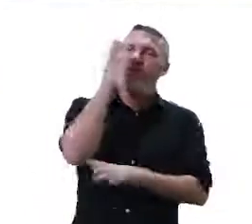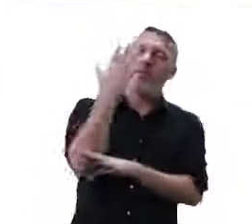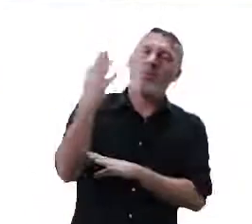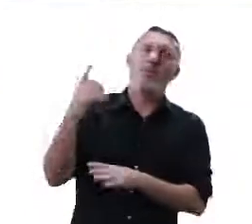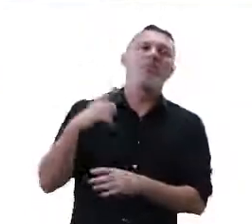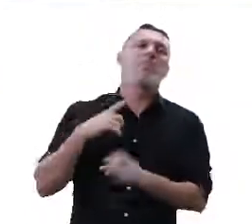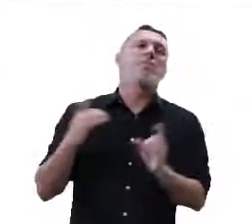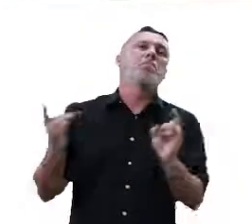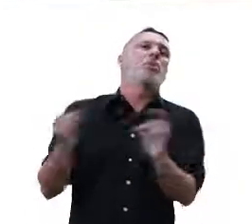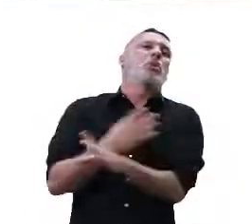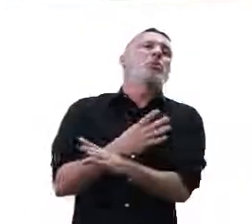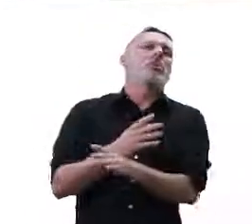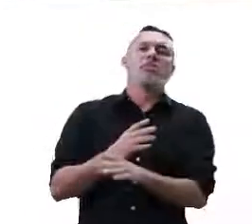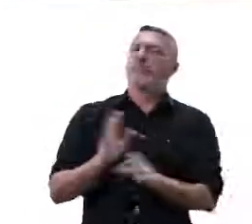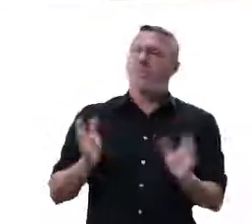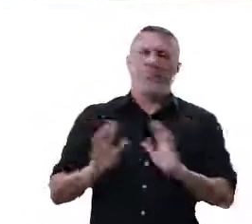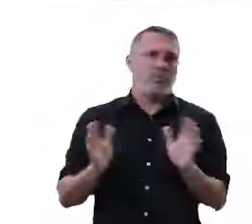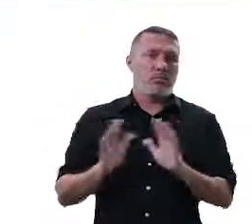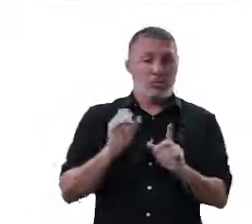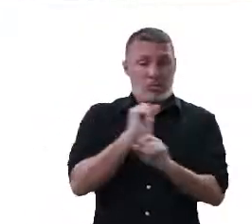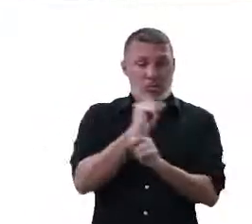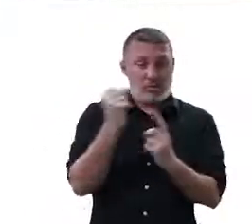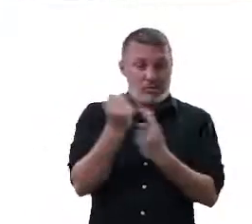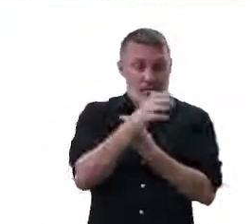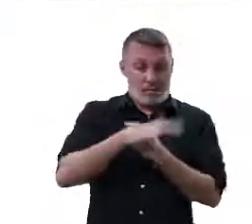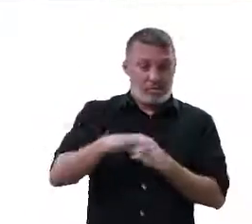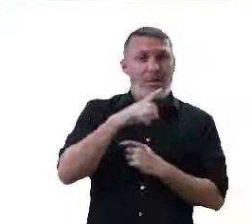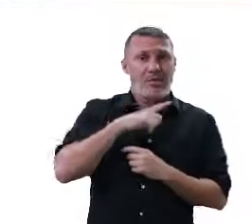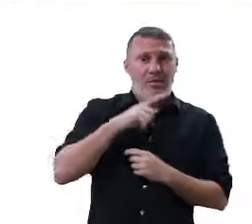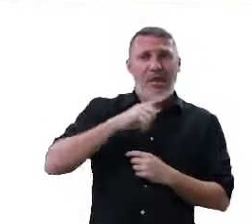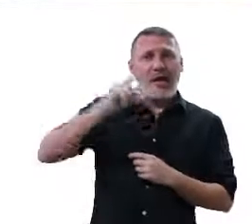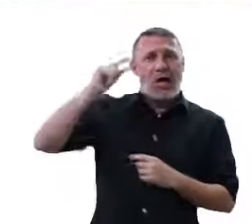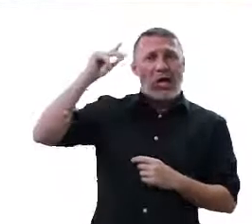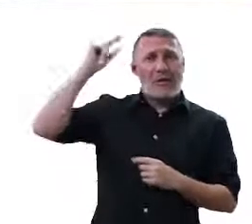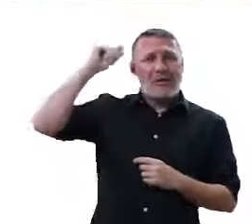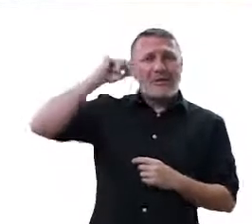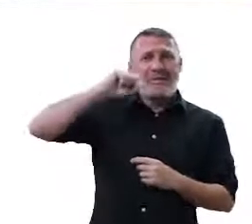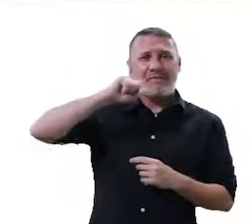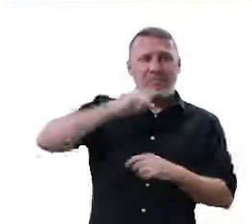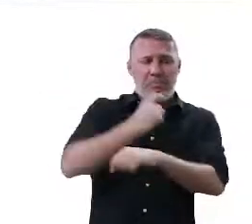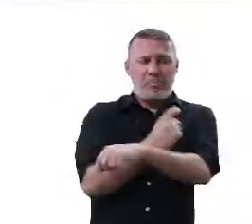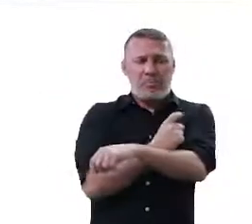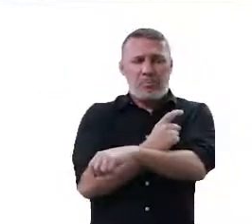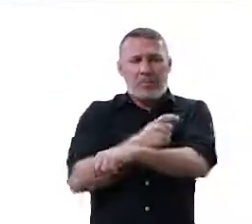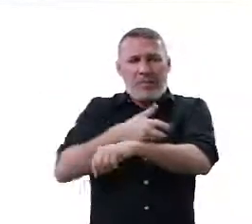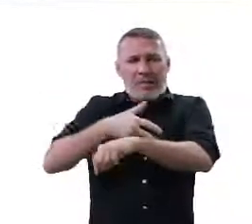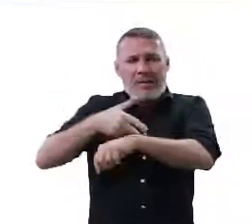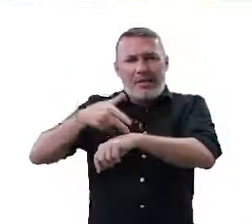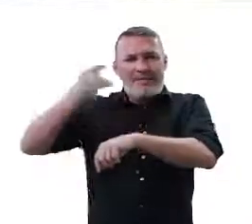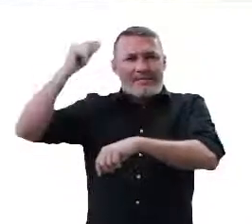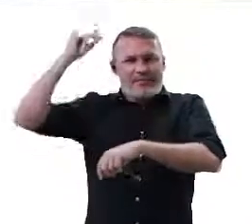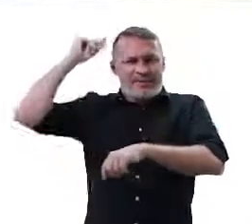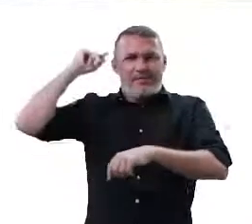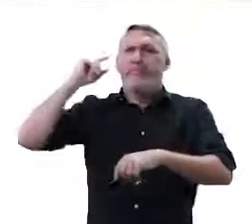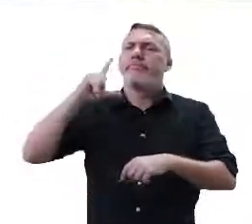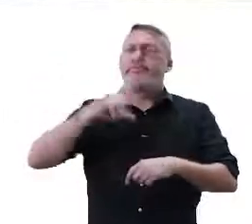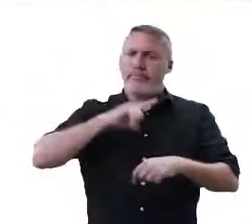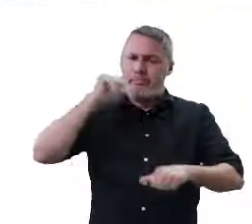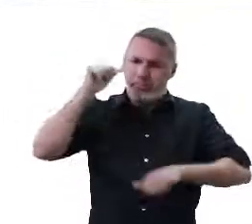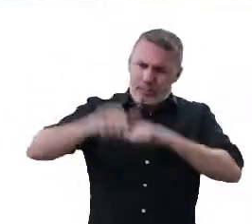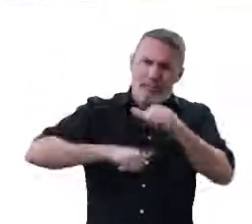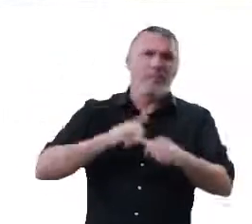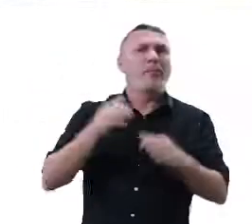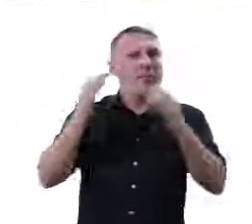na natureza está ali posta. Não, mesmo as sociedades ditas mais primitivas, elas realizam o trabalho para a satisfação das suas